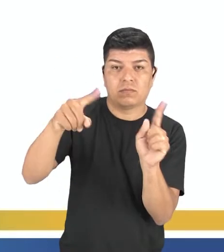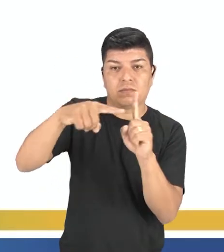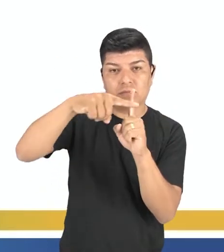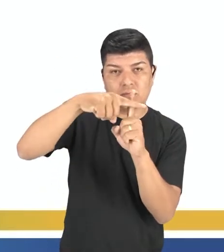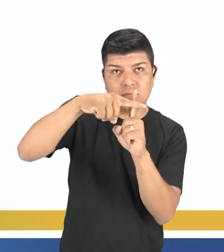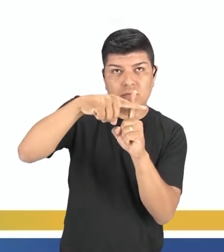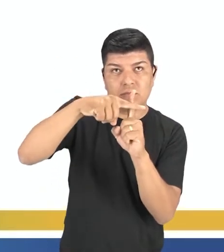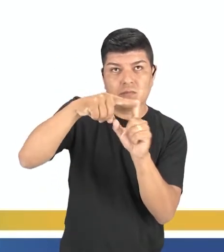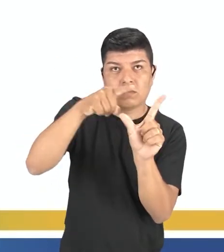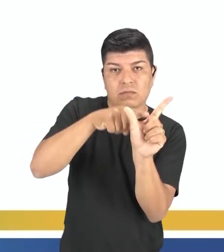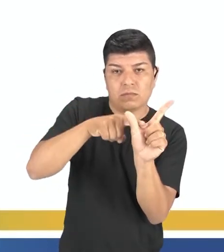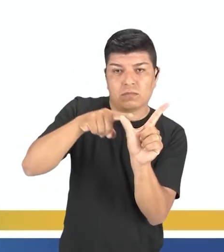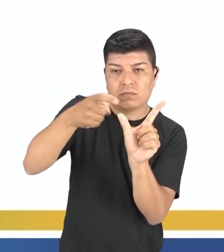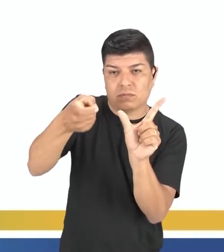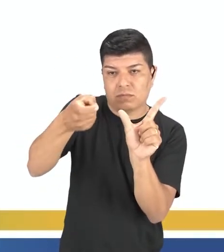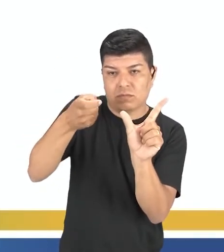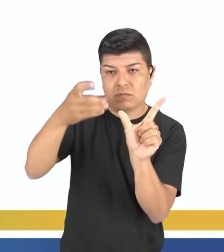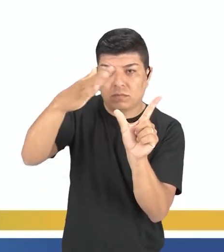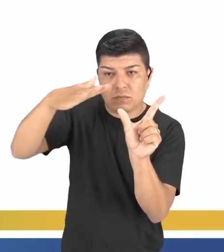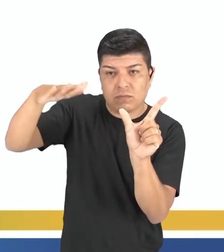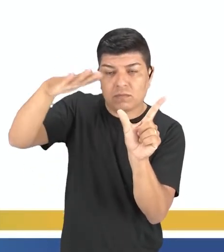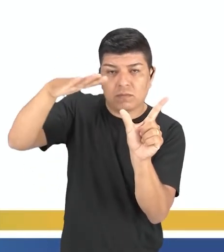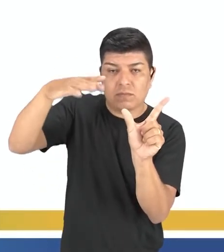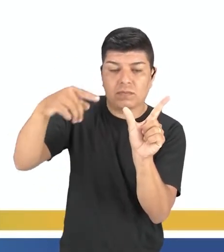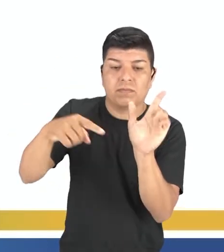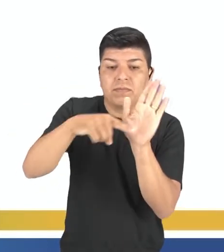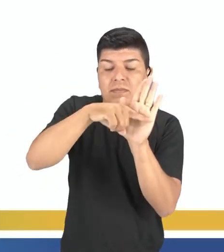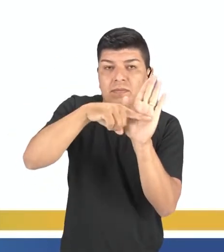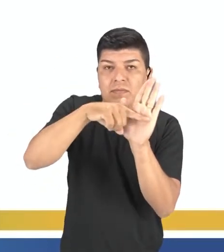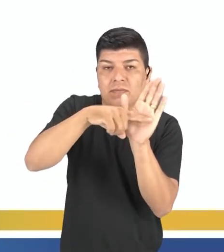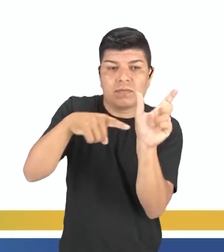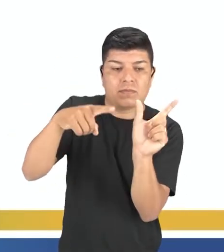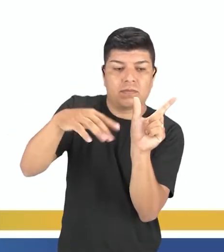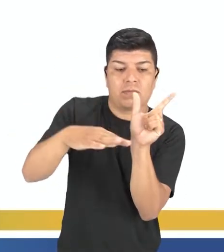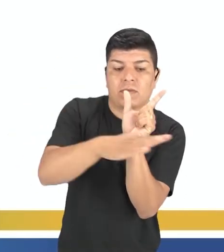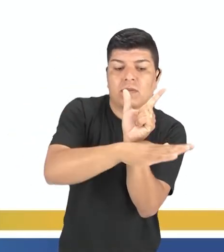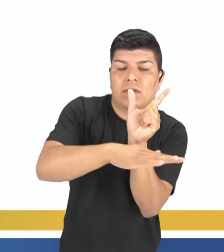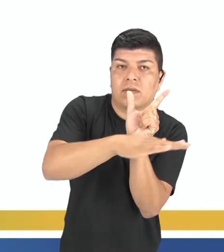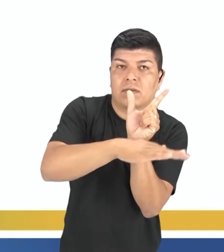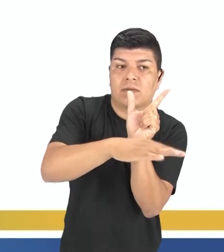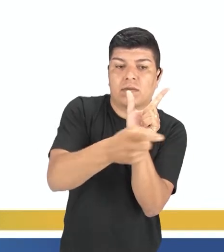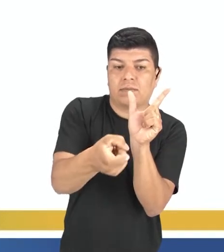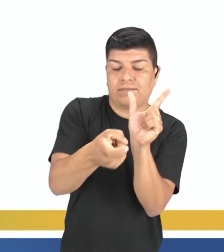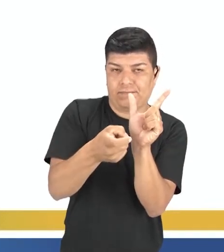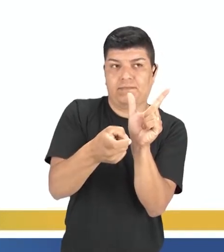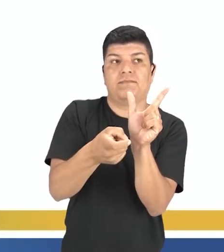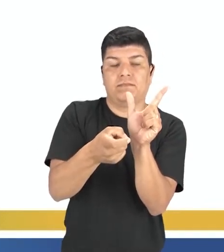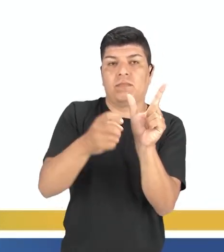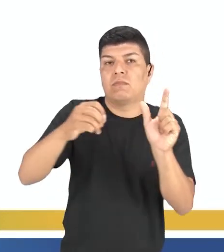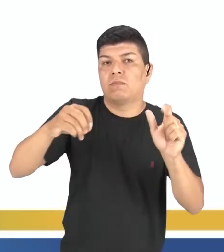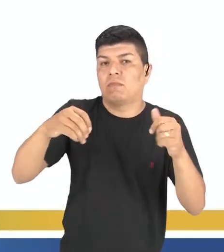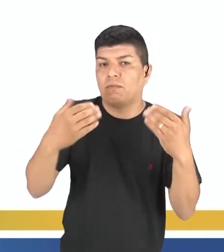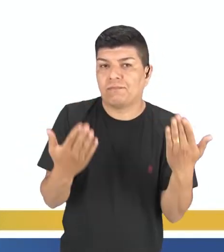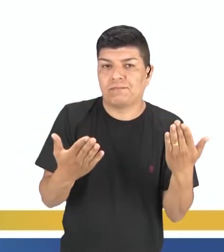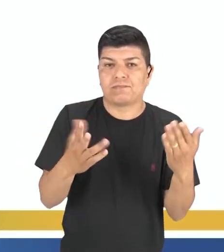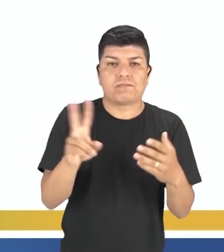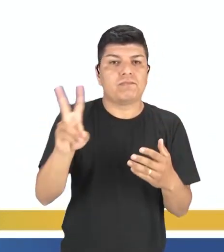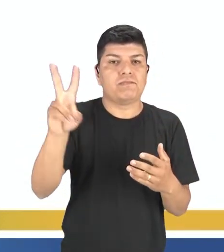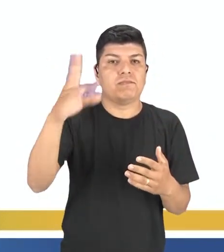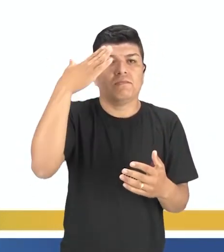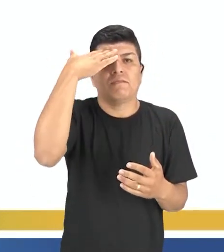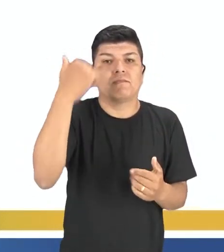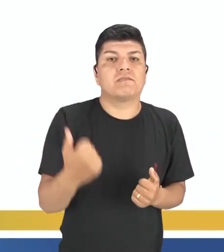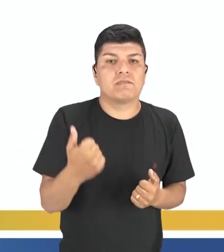positivos acima do eixo do x e valores negativos abaixo do eixo do x. E quais valores devemos